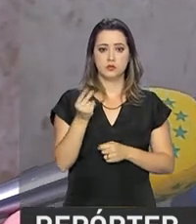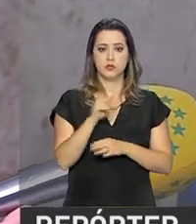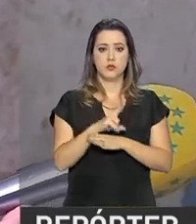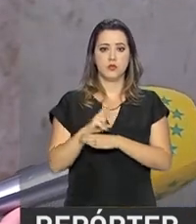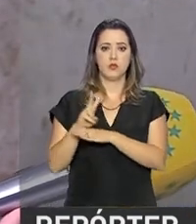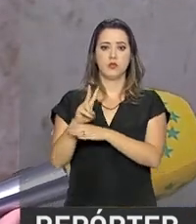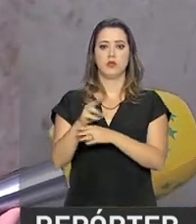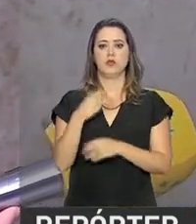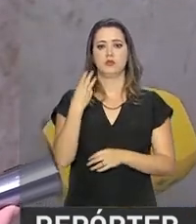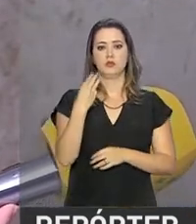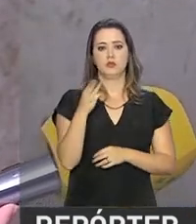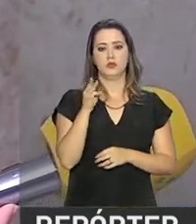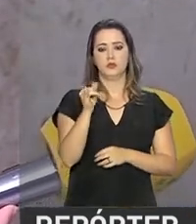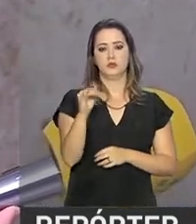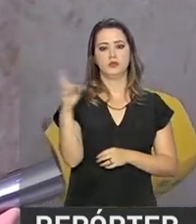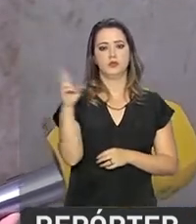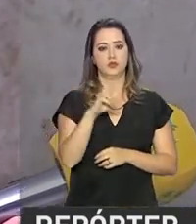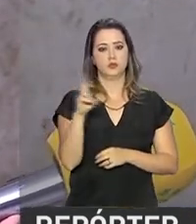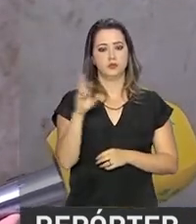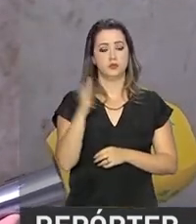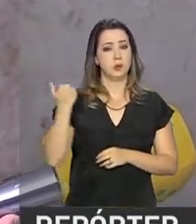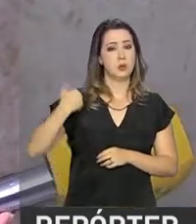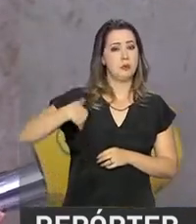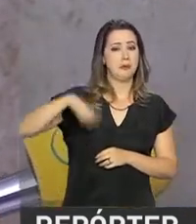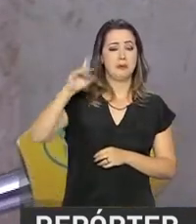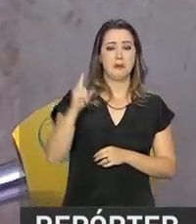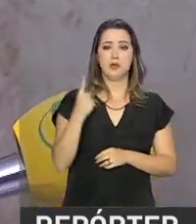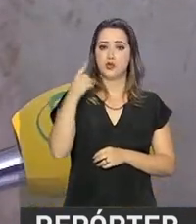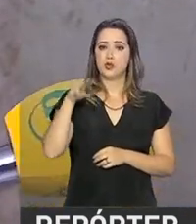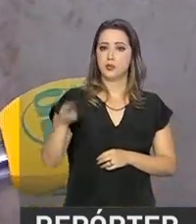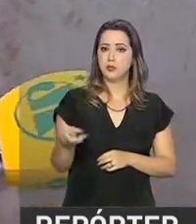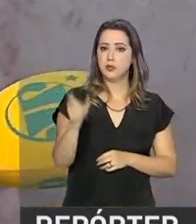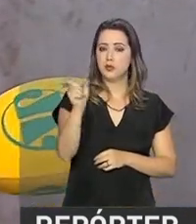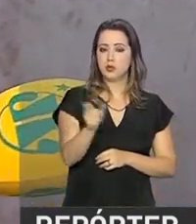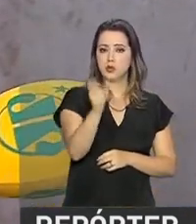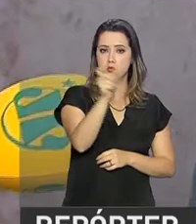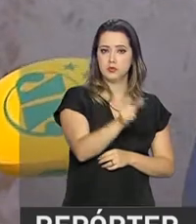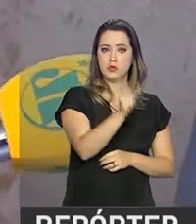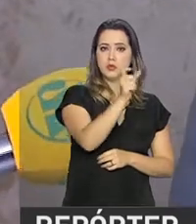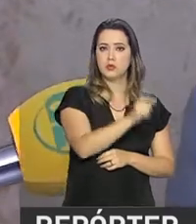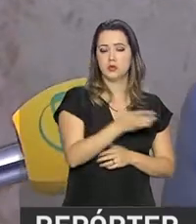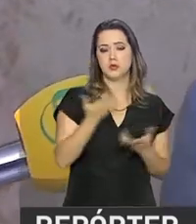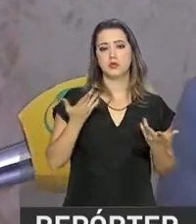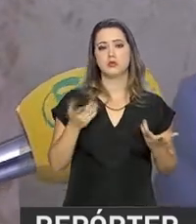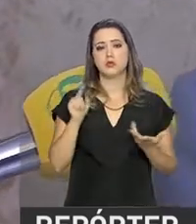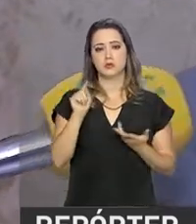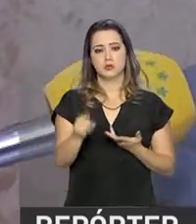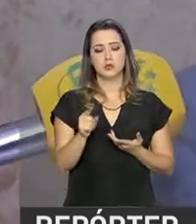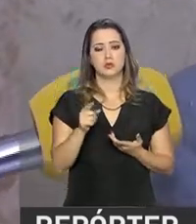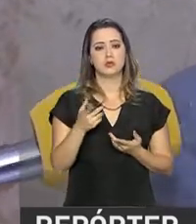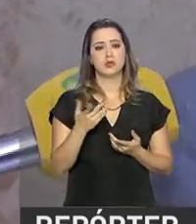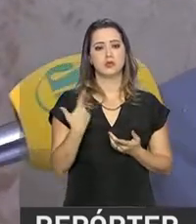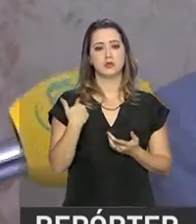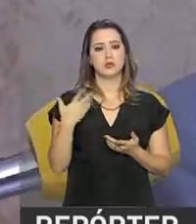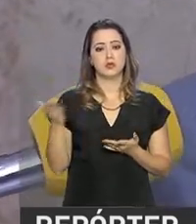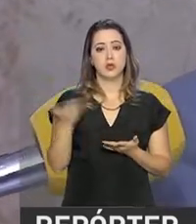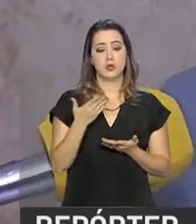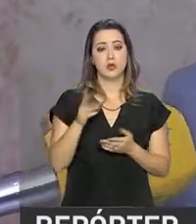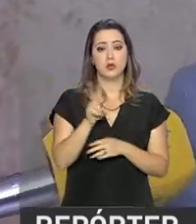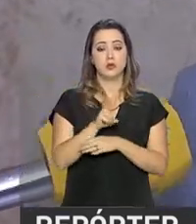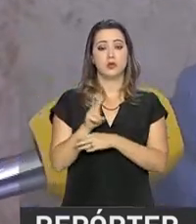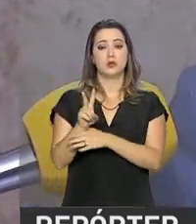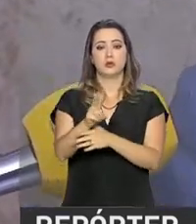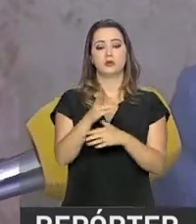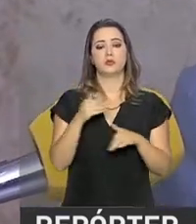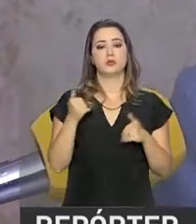3 bilhões de reais para mais de um milhão de famílias melhor milhão de pessoas que tomaram empréstimo